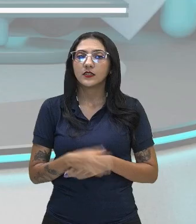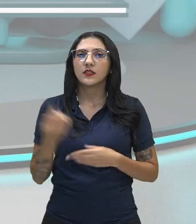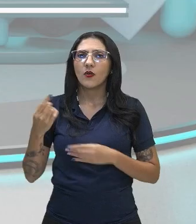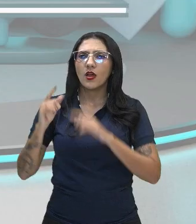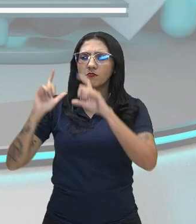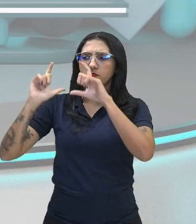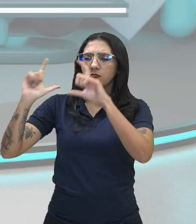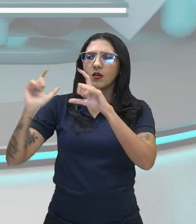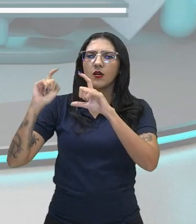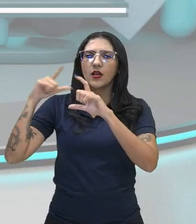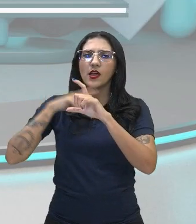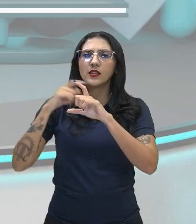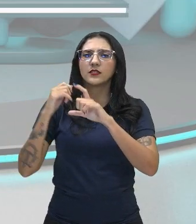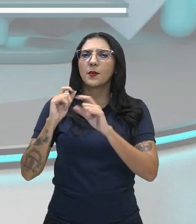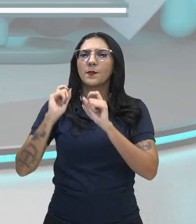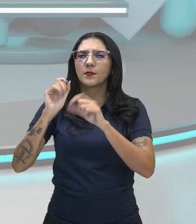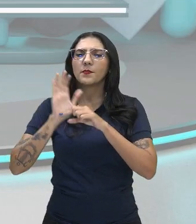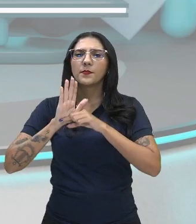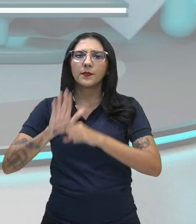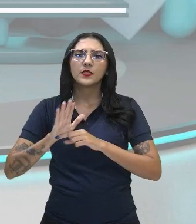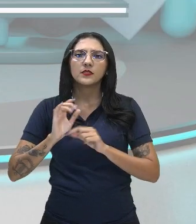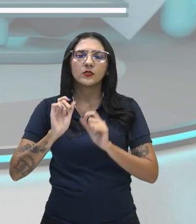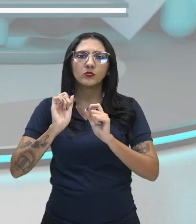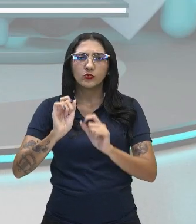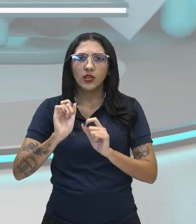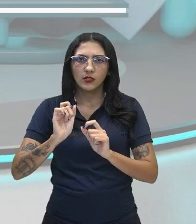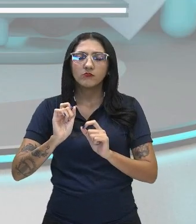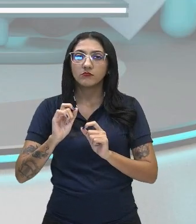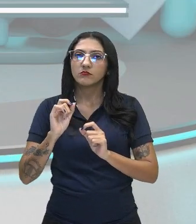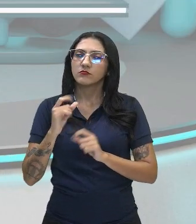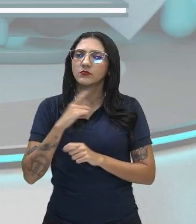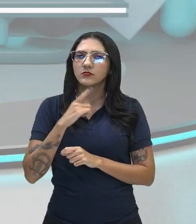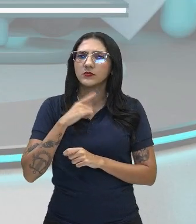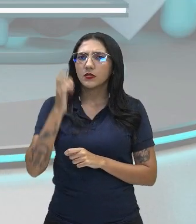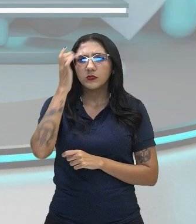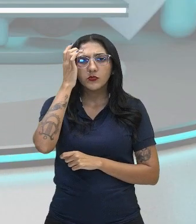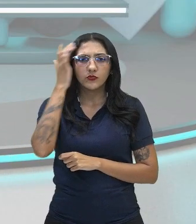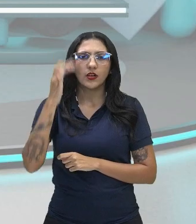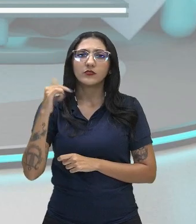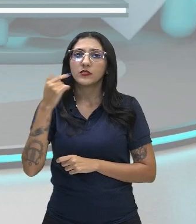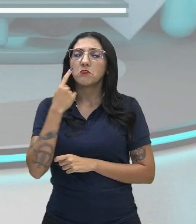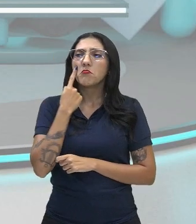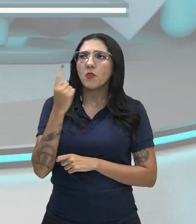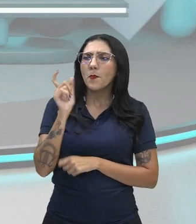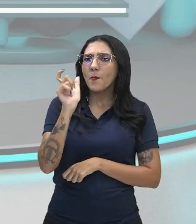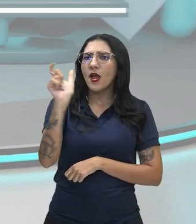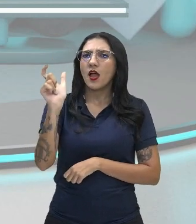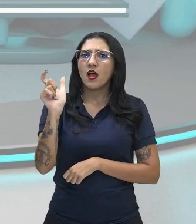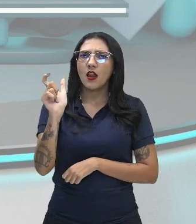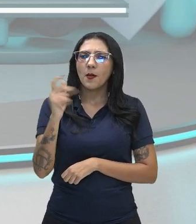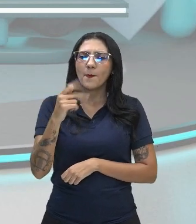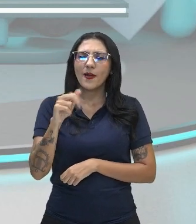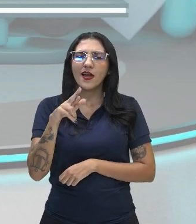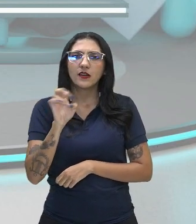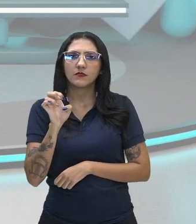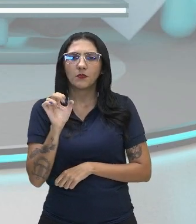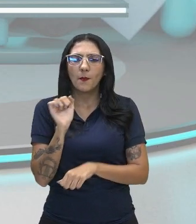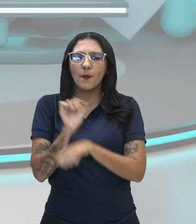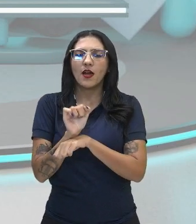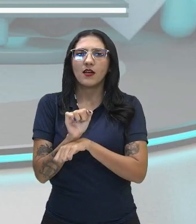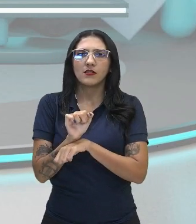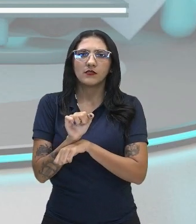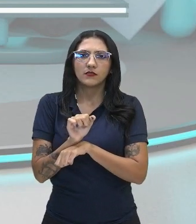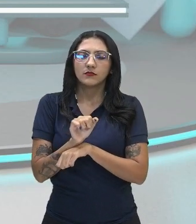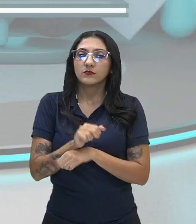ela fala diretamente com o leitor, certo? Você percebe, está escrito aqui, ó, pare. Eu tenho